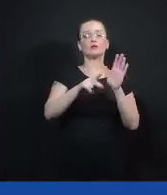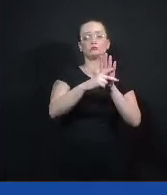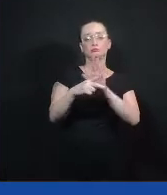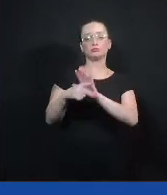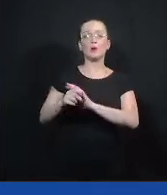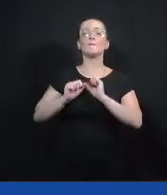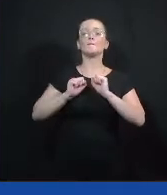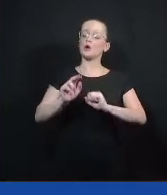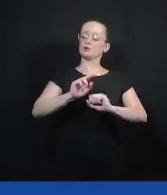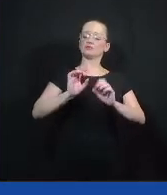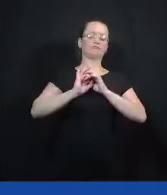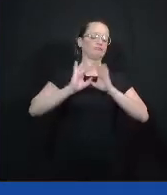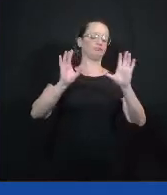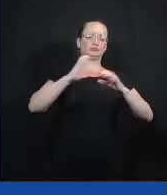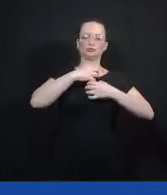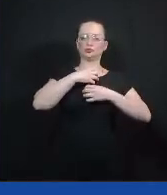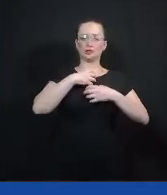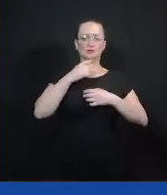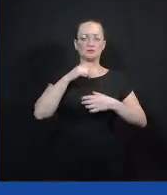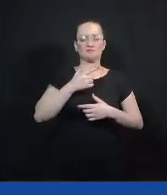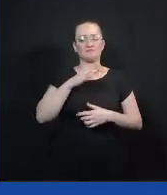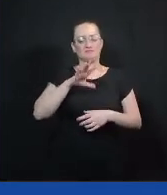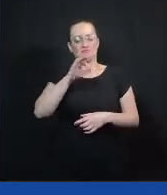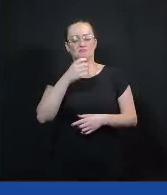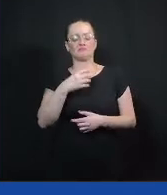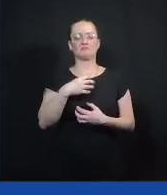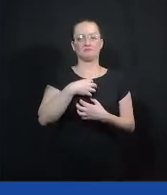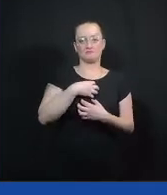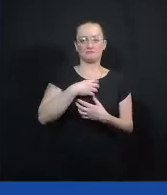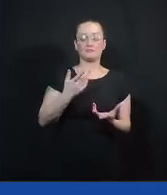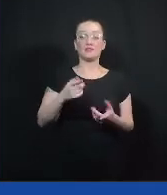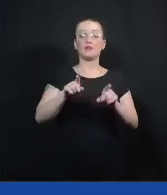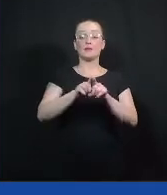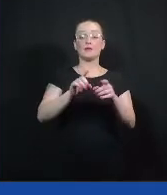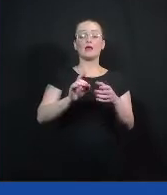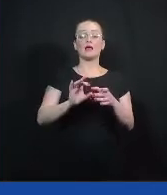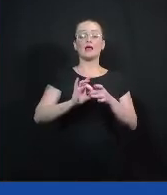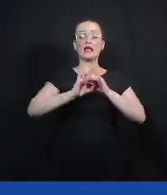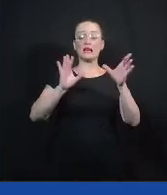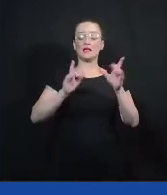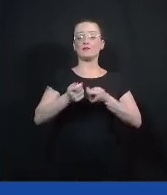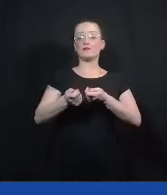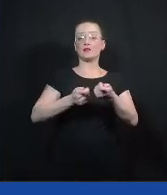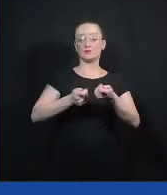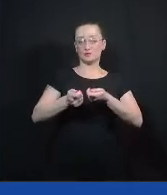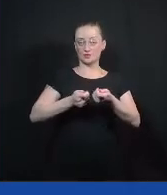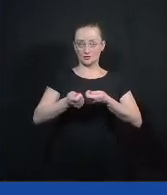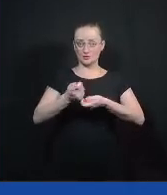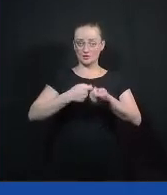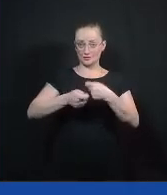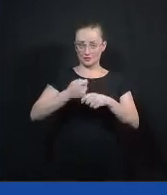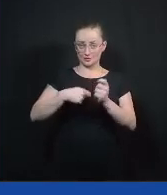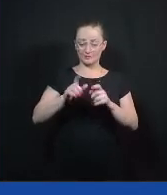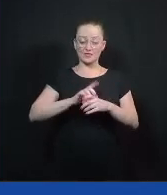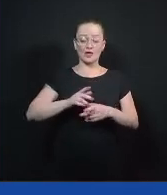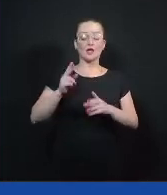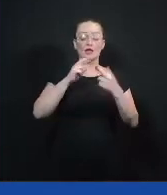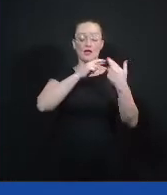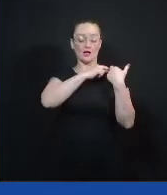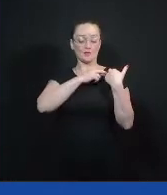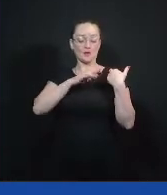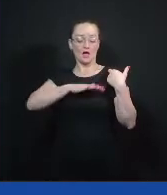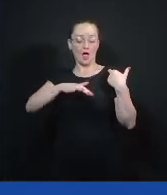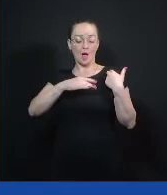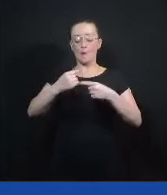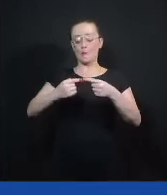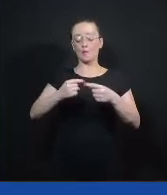usar livremente as receitas, e têm autonomia administrativa, têm responsabilidades em áreas de políticas públicas